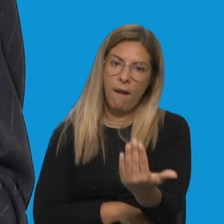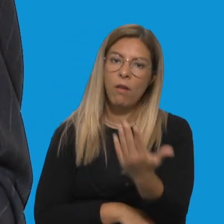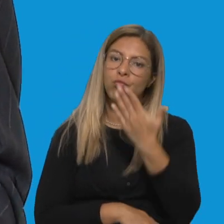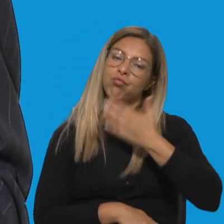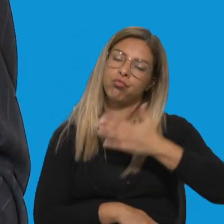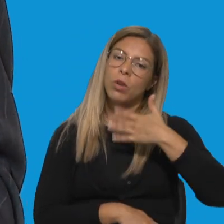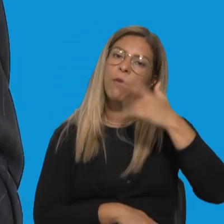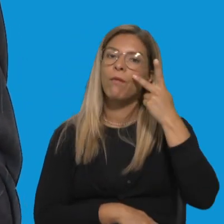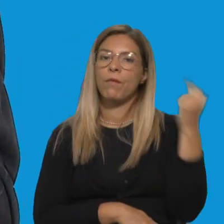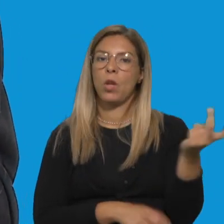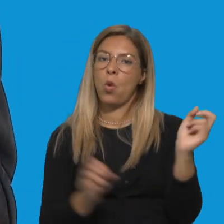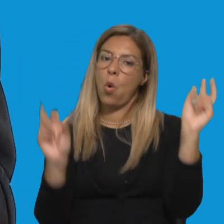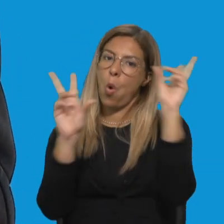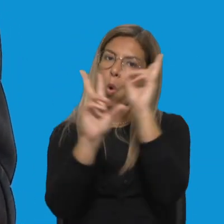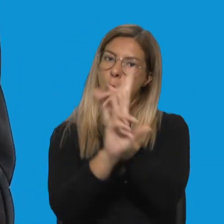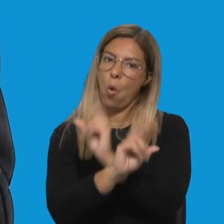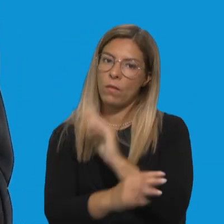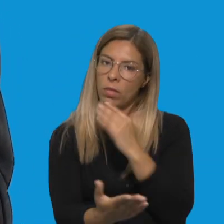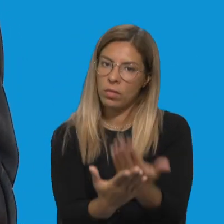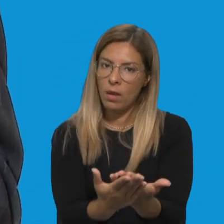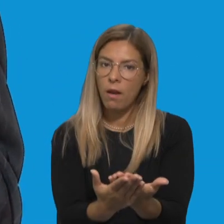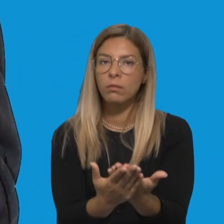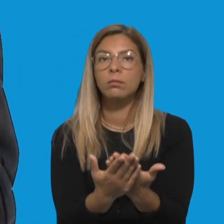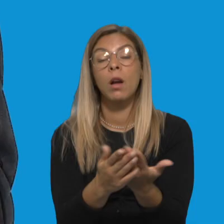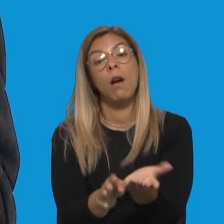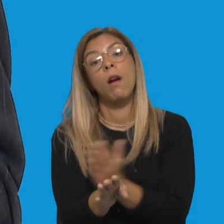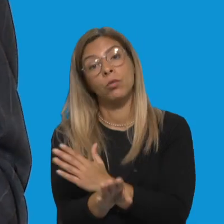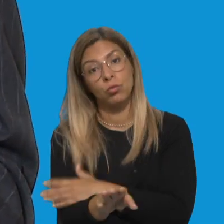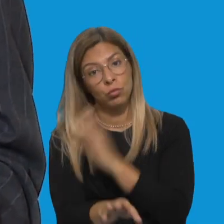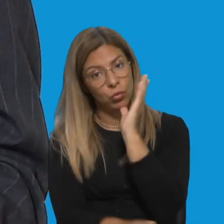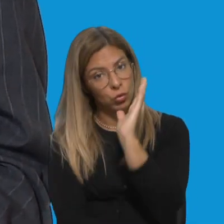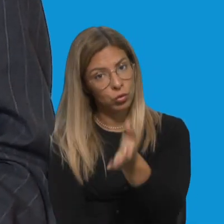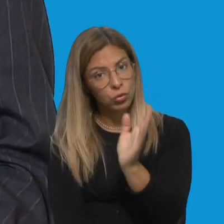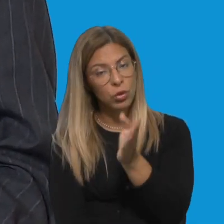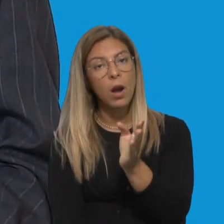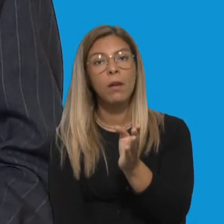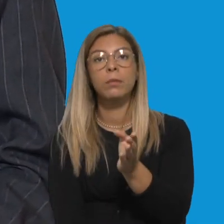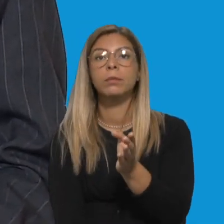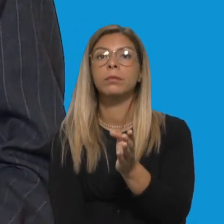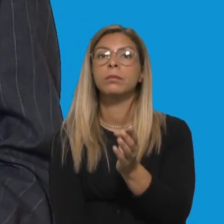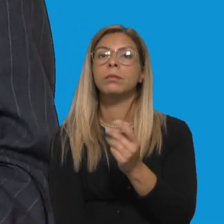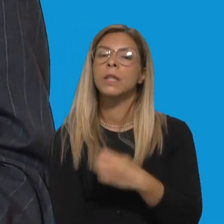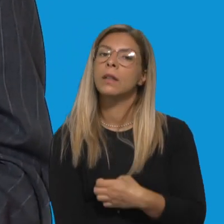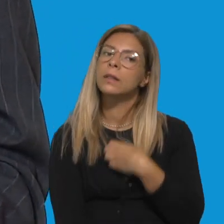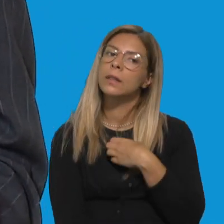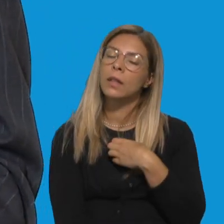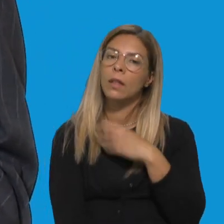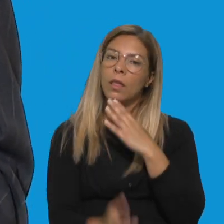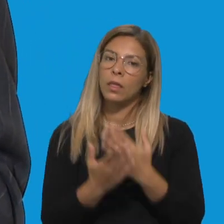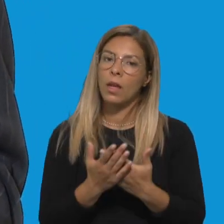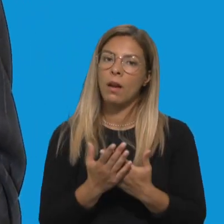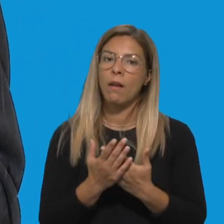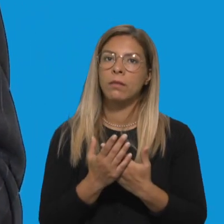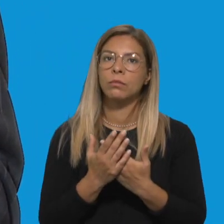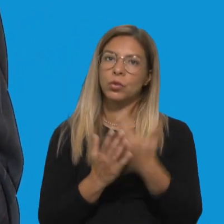uma vida nova, para assim atuarem, como tenho já dito de outras vezes, para assim poderem atuar na